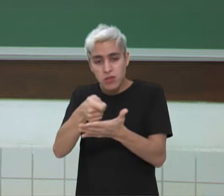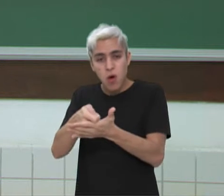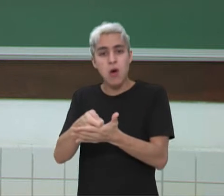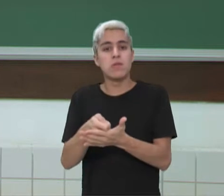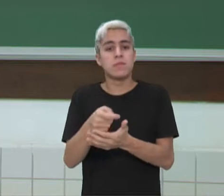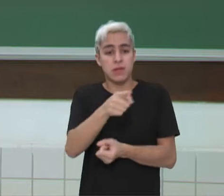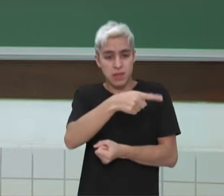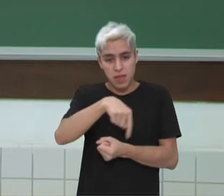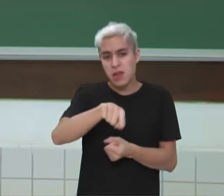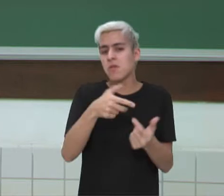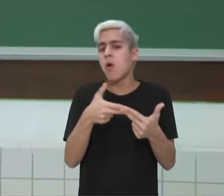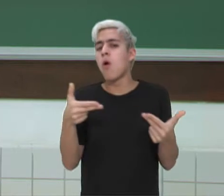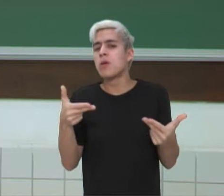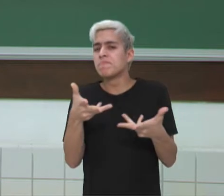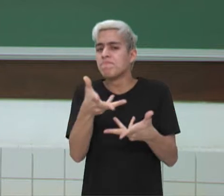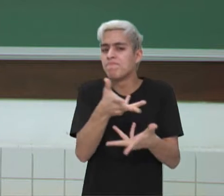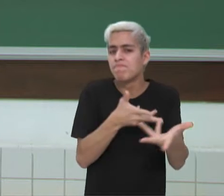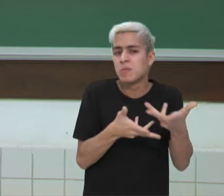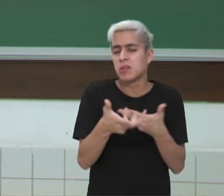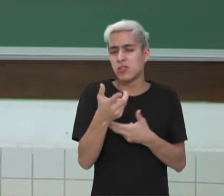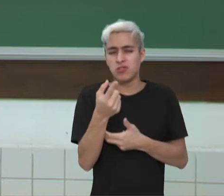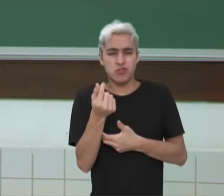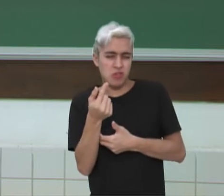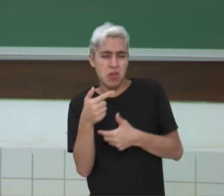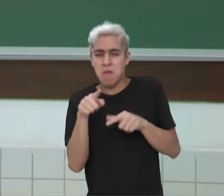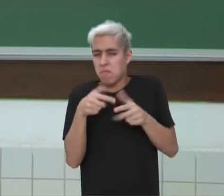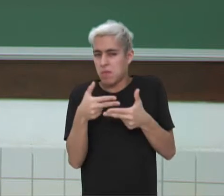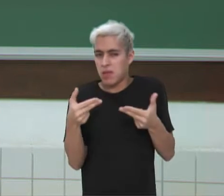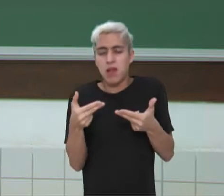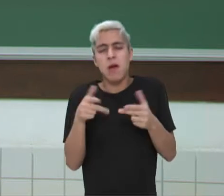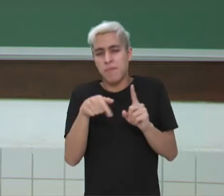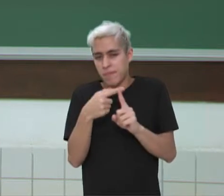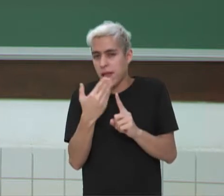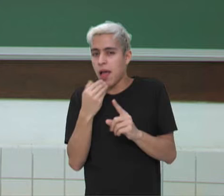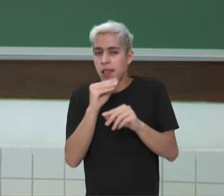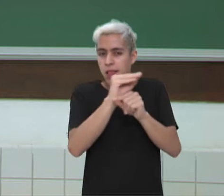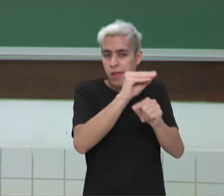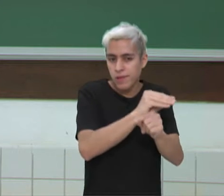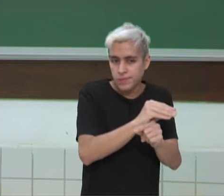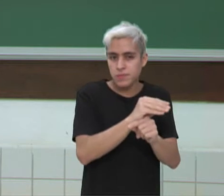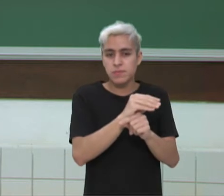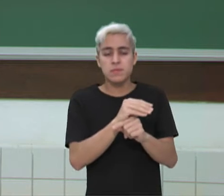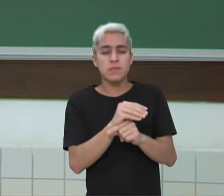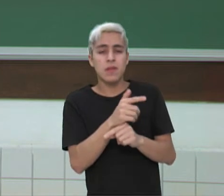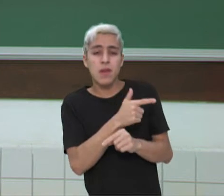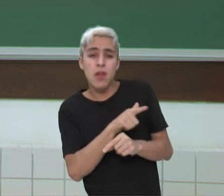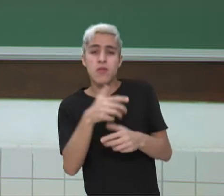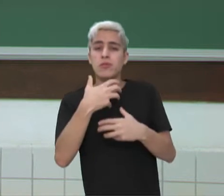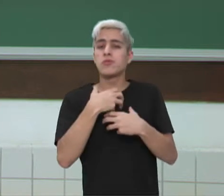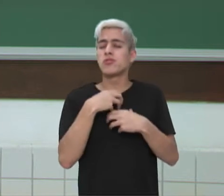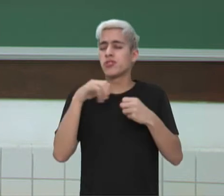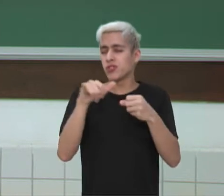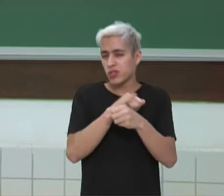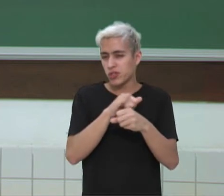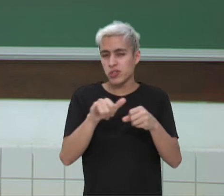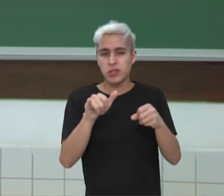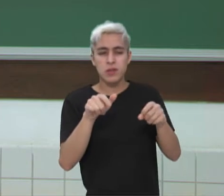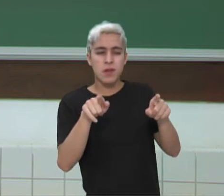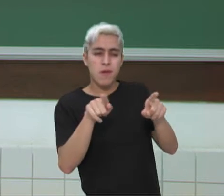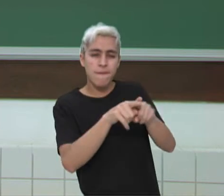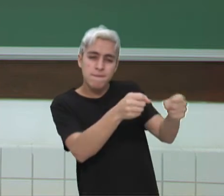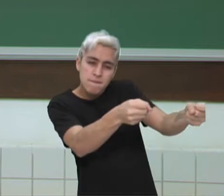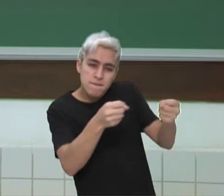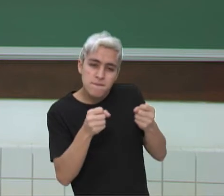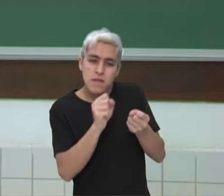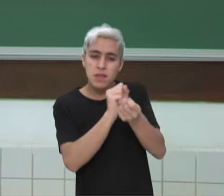receber algo em dinheiro ou em bens e além da alimentação. Então, mais uma forma disfarçada de escravidão,